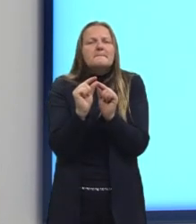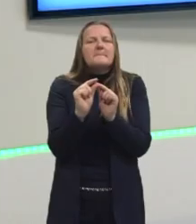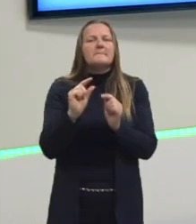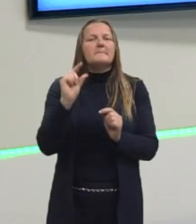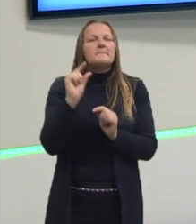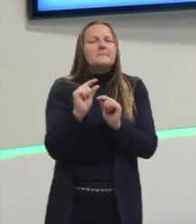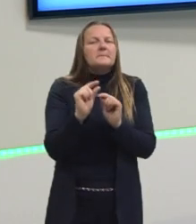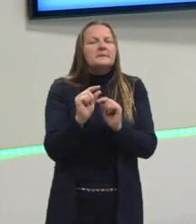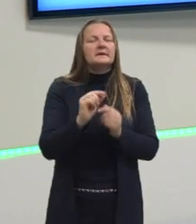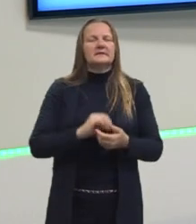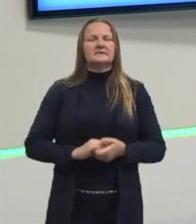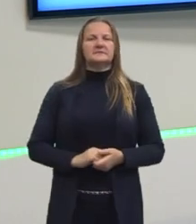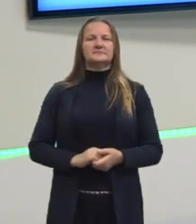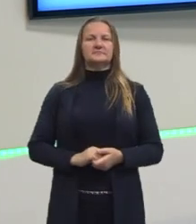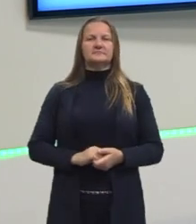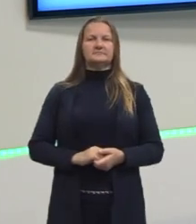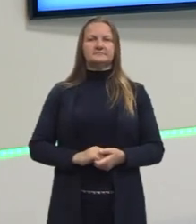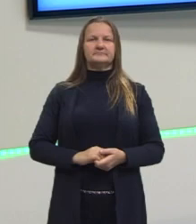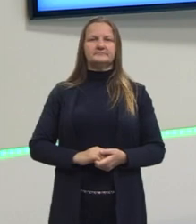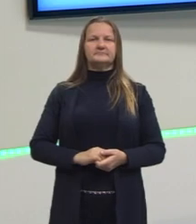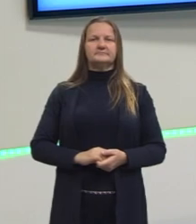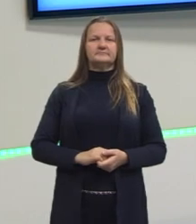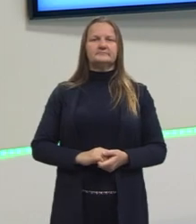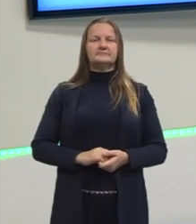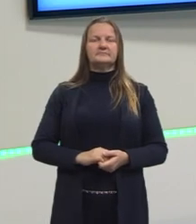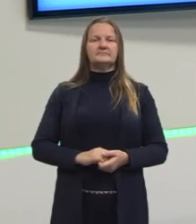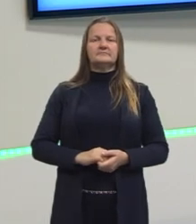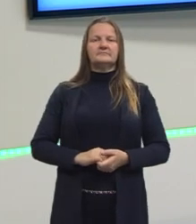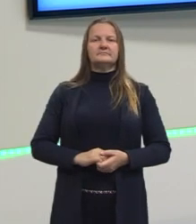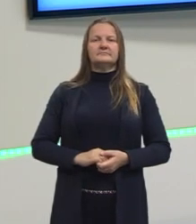unidades mais baixas né valores mais baixos